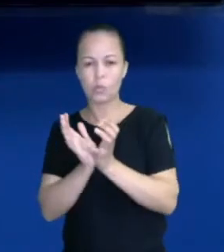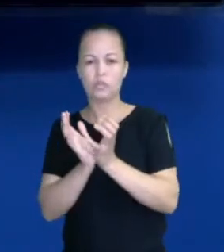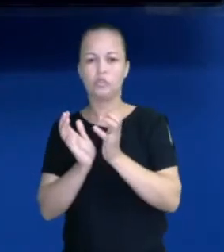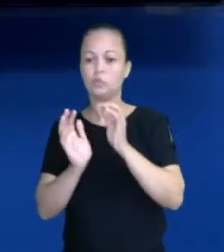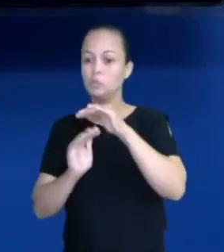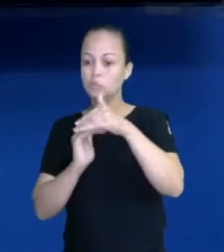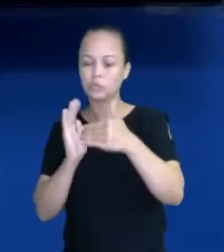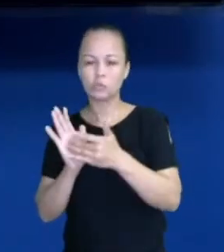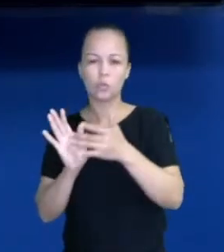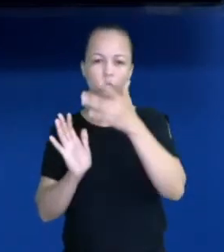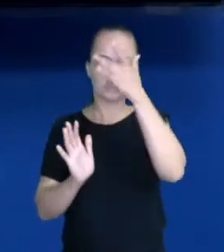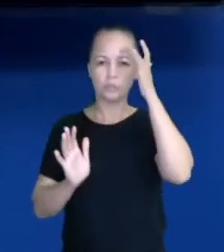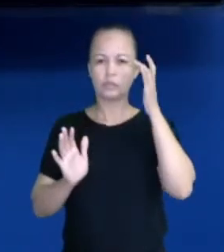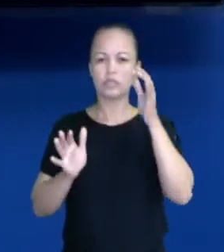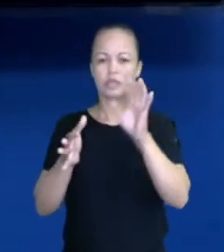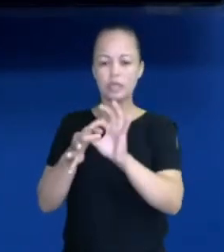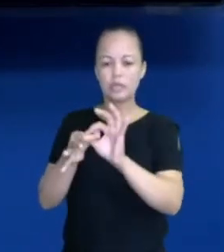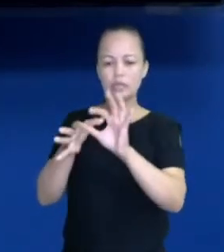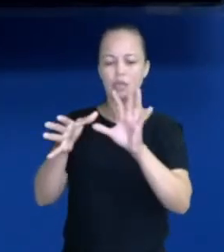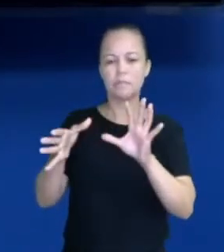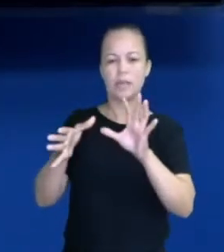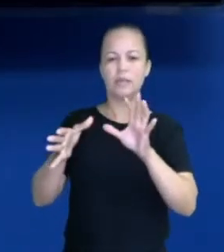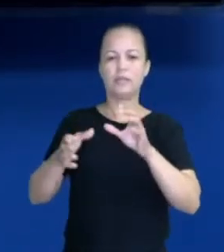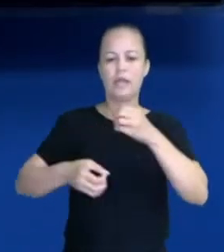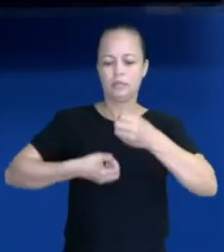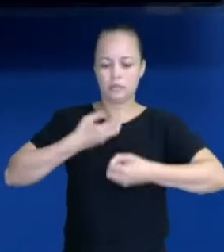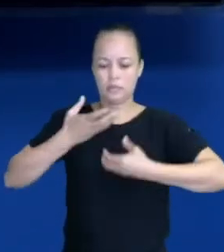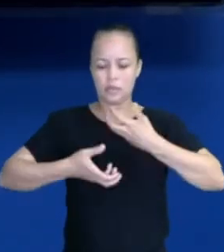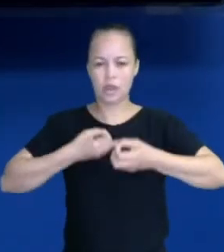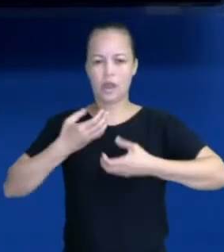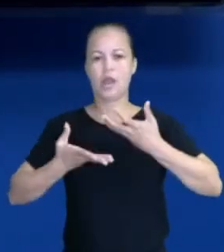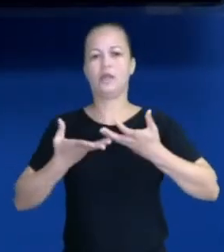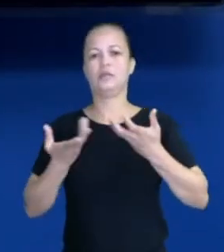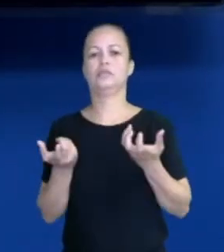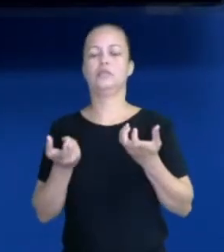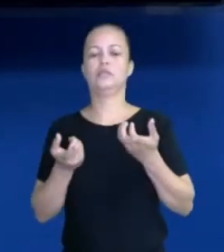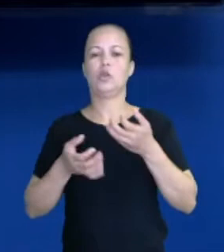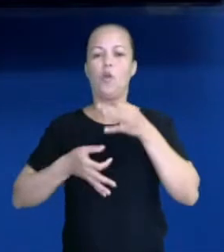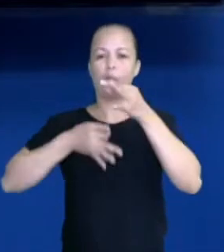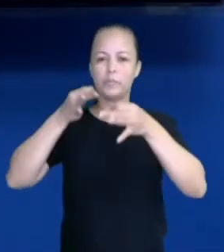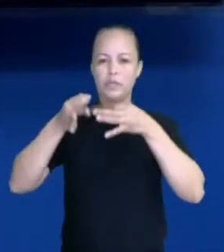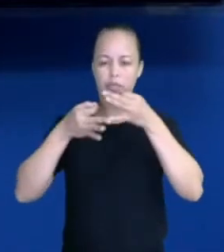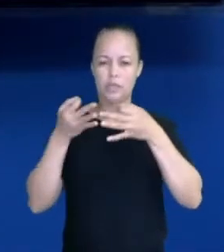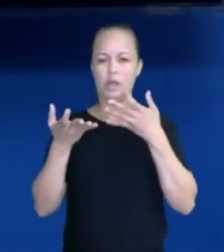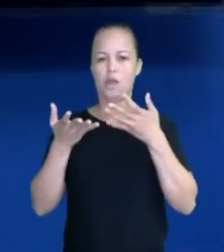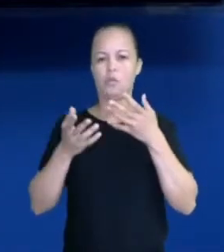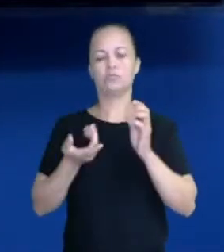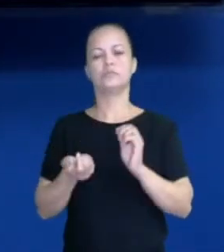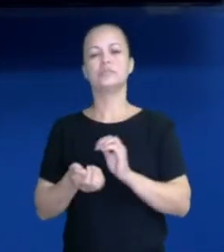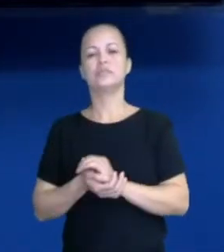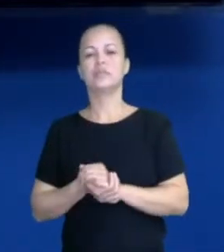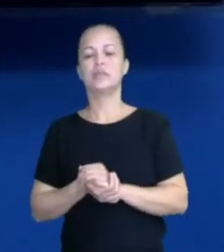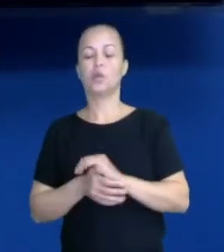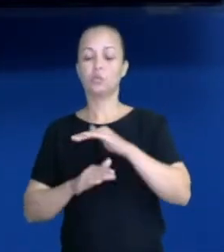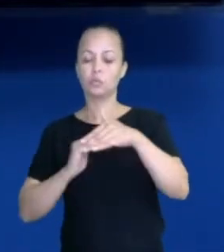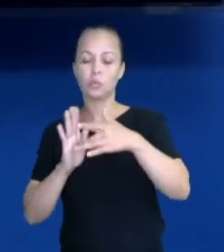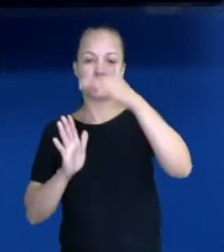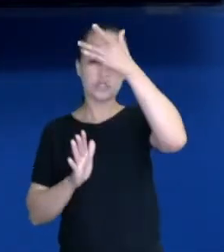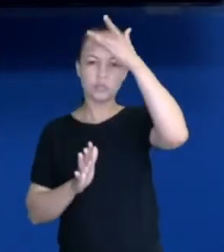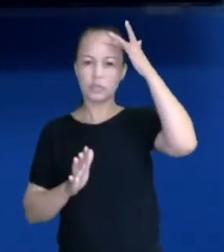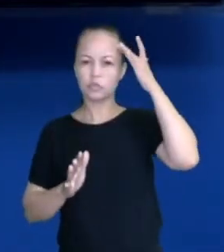tem esse direito à liberdade de opinião e expressão. Então toda pessoa tem o direito de se